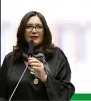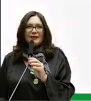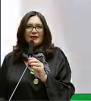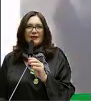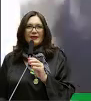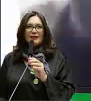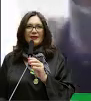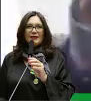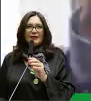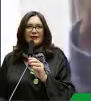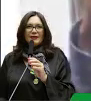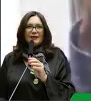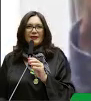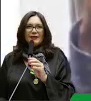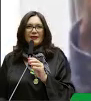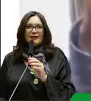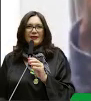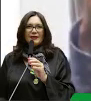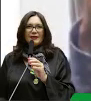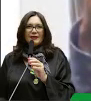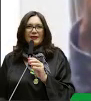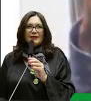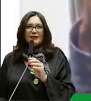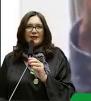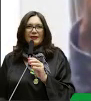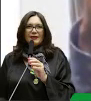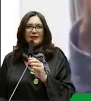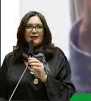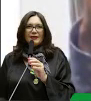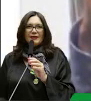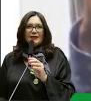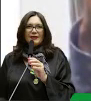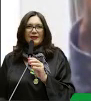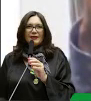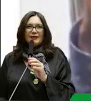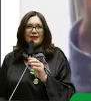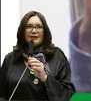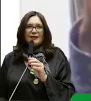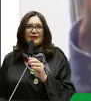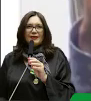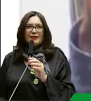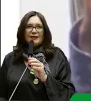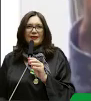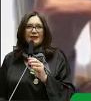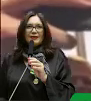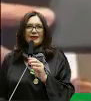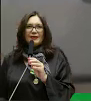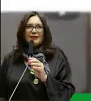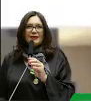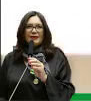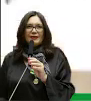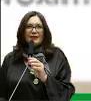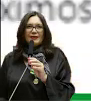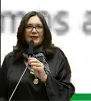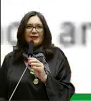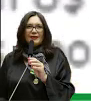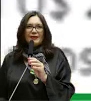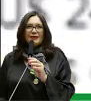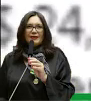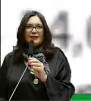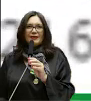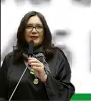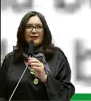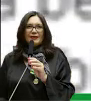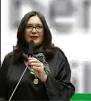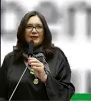dúvida até se essa carta existe ou não mas o que eu posso garantir a você aos ouvintes e aos internautas da rádio jovem pan nunca